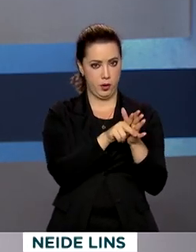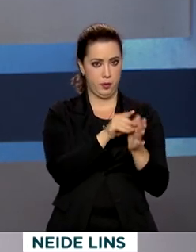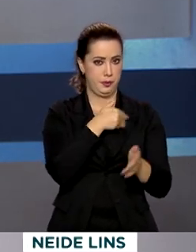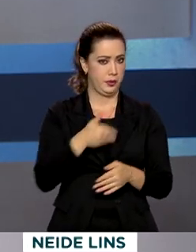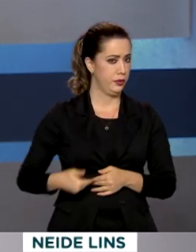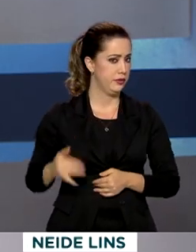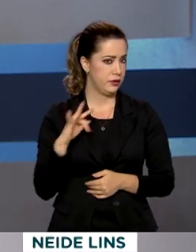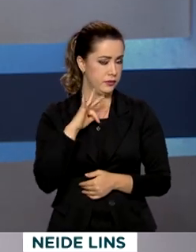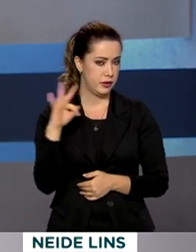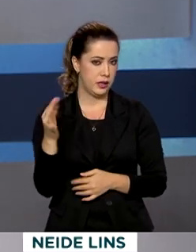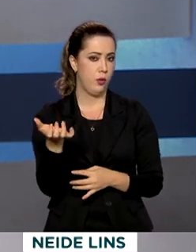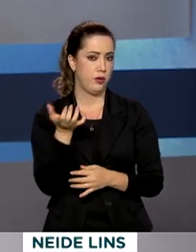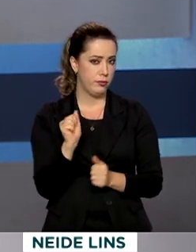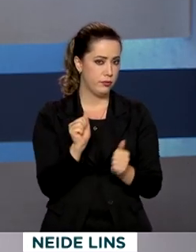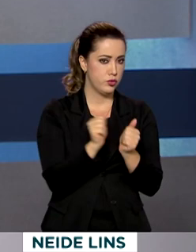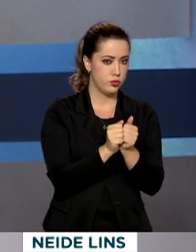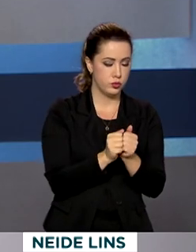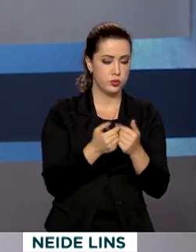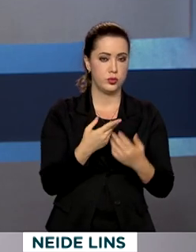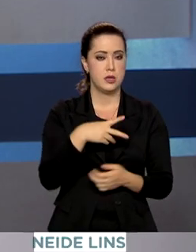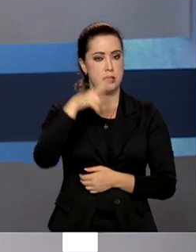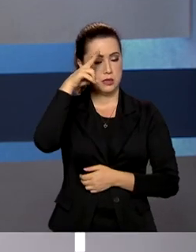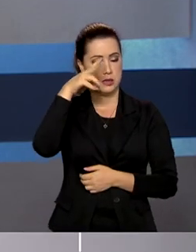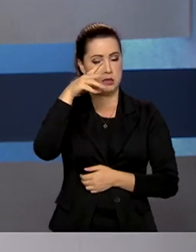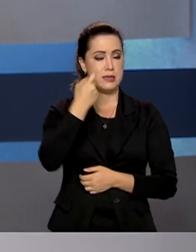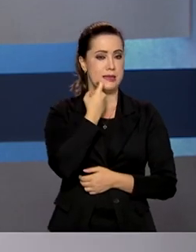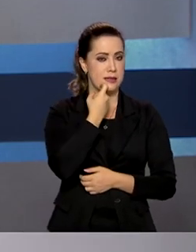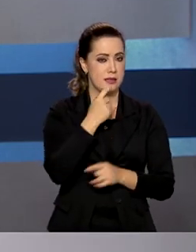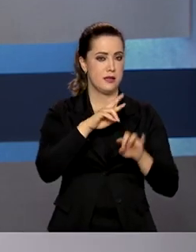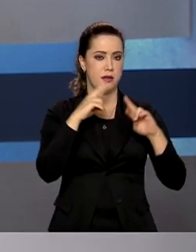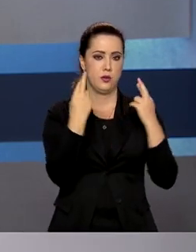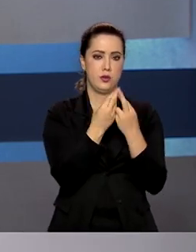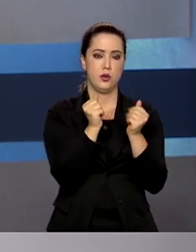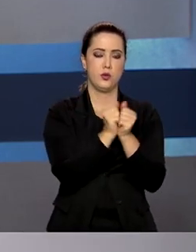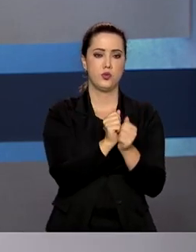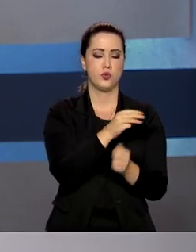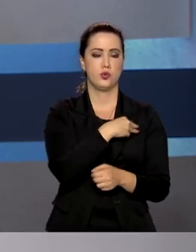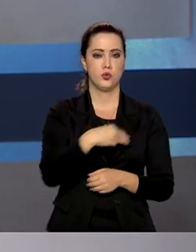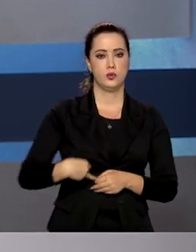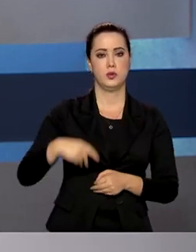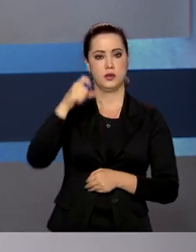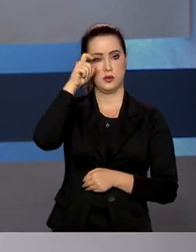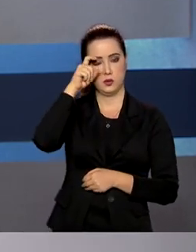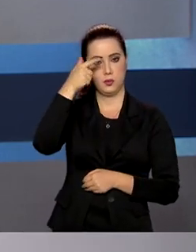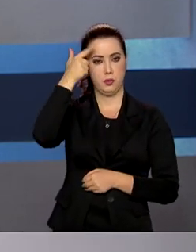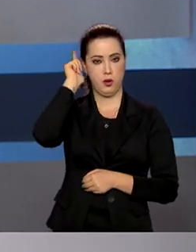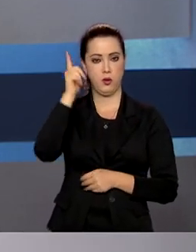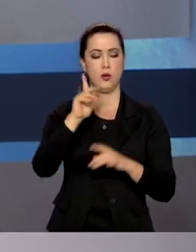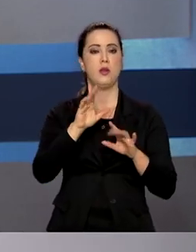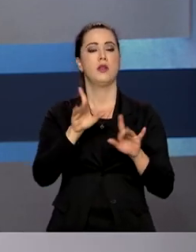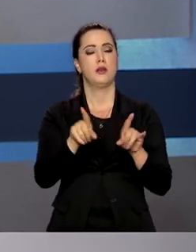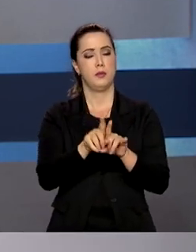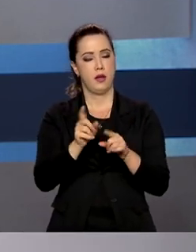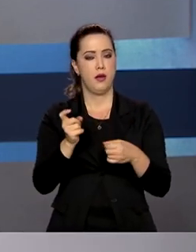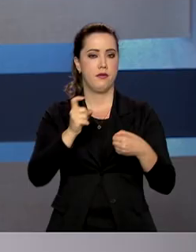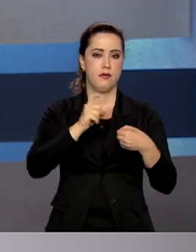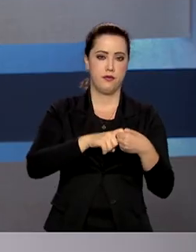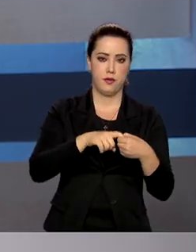o ministro da Economia, Paulo Guedes. E também foi discutida a retomada do auxílio emergencial com responsabilidade